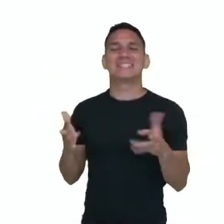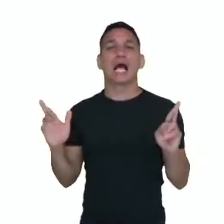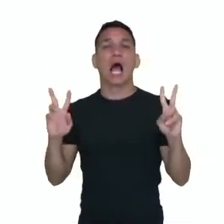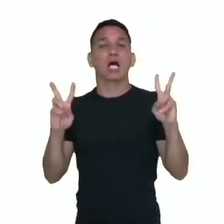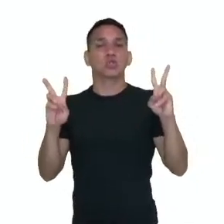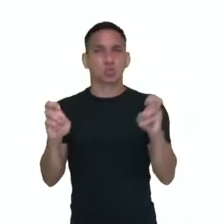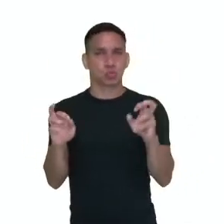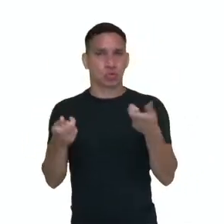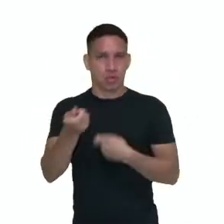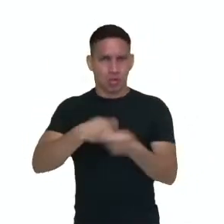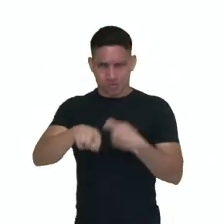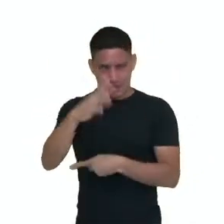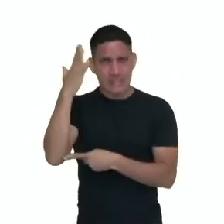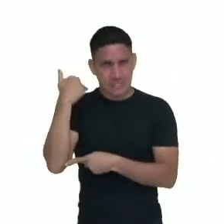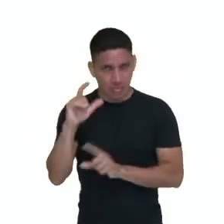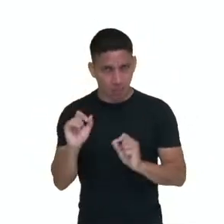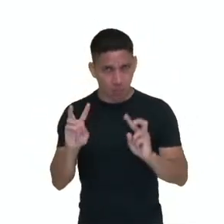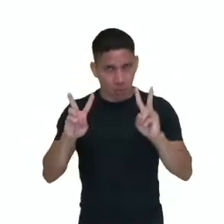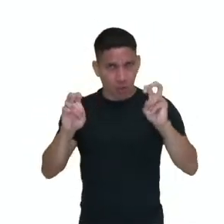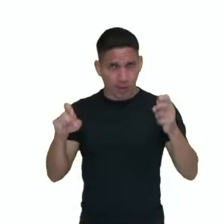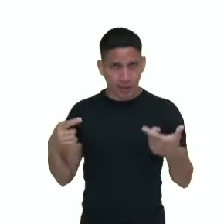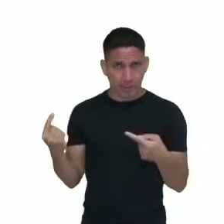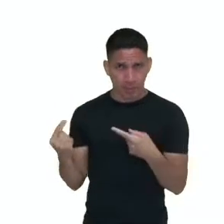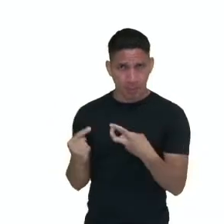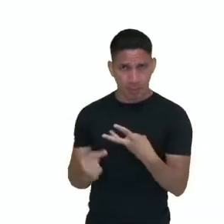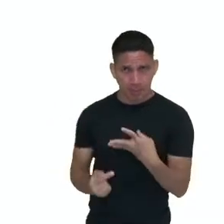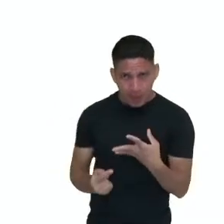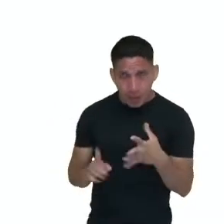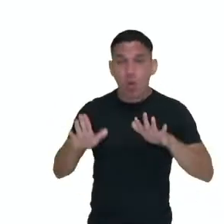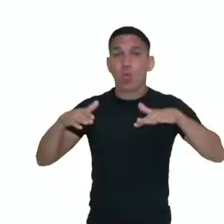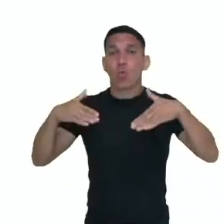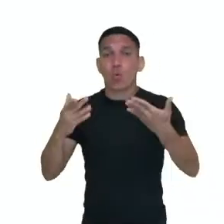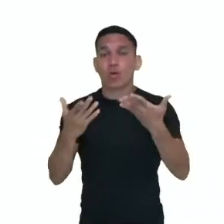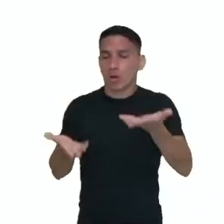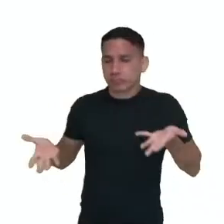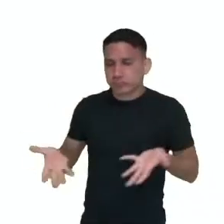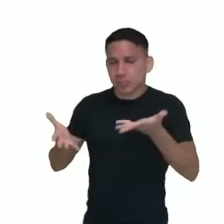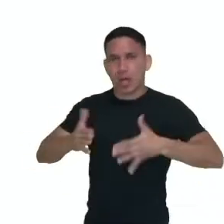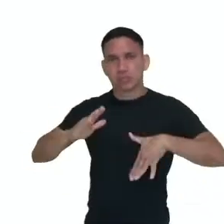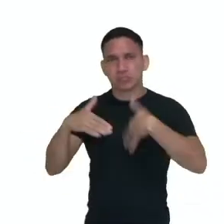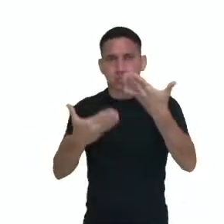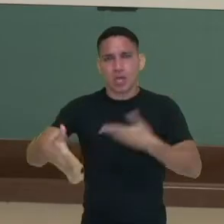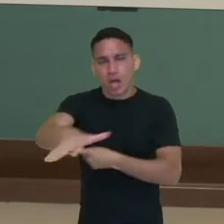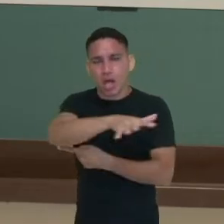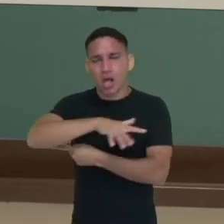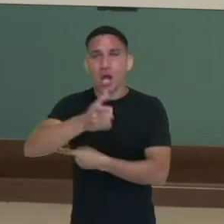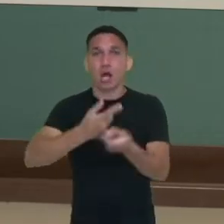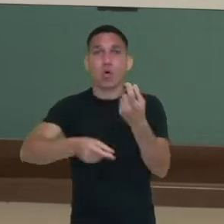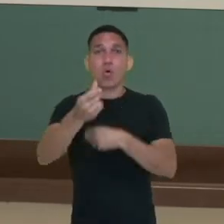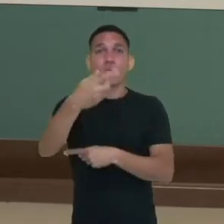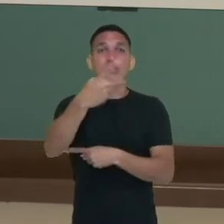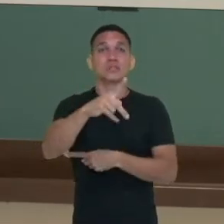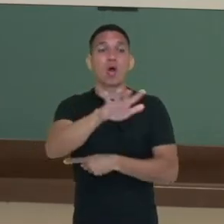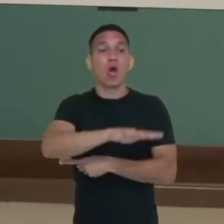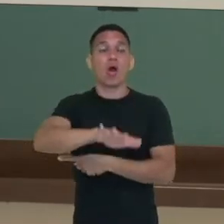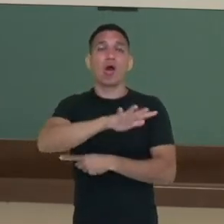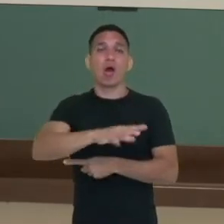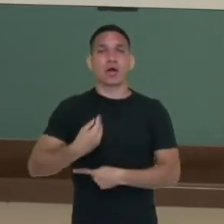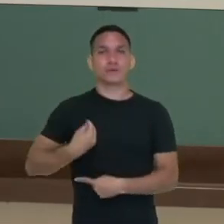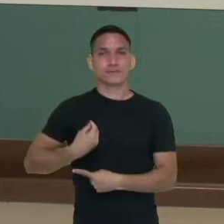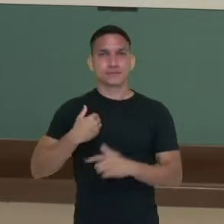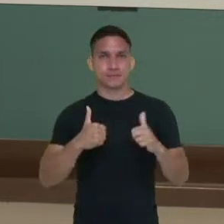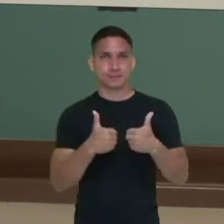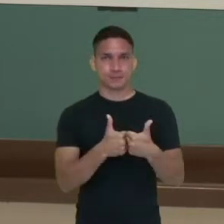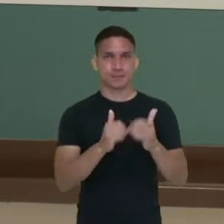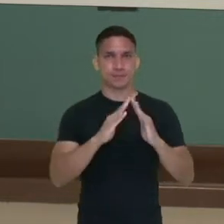então alguns desses aspectos? E também o que movimenta a economia da região onde você mora? Então você sabe como que, de modo geral, a